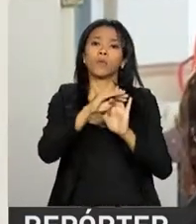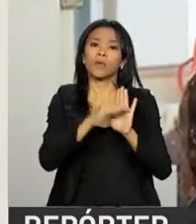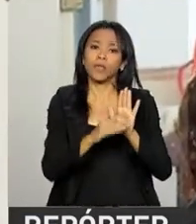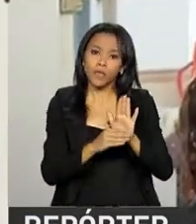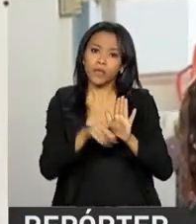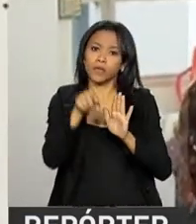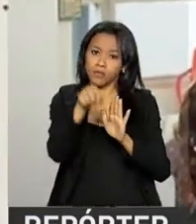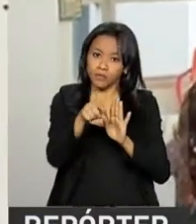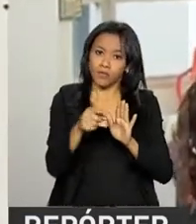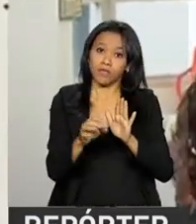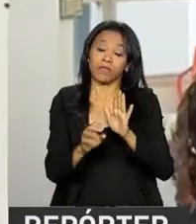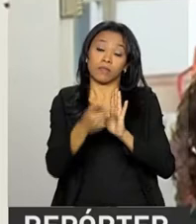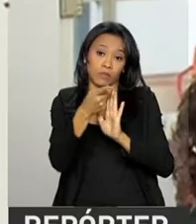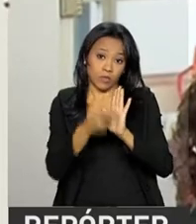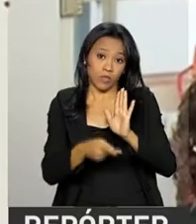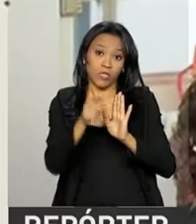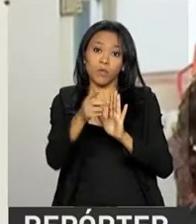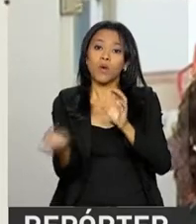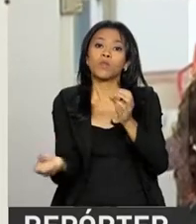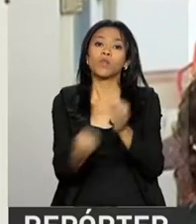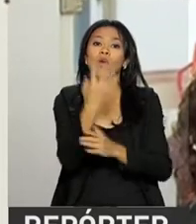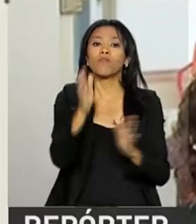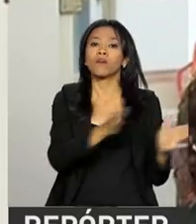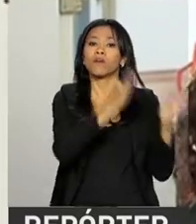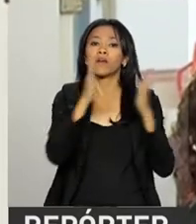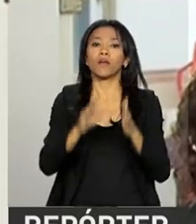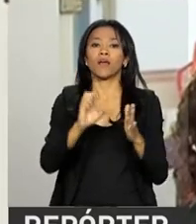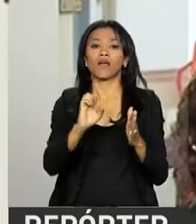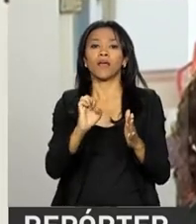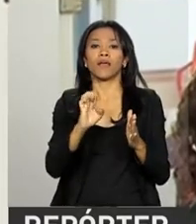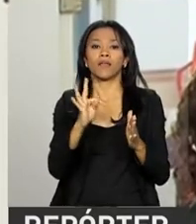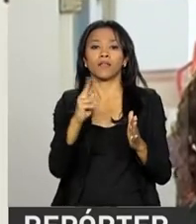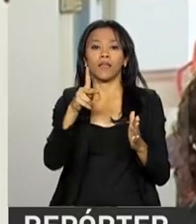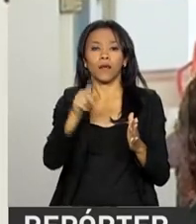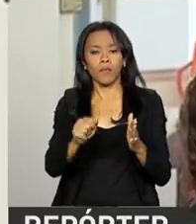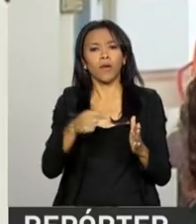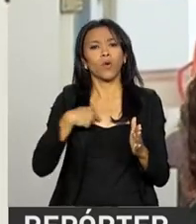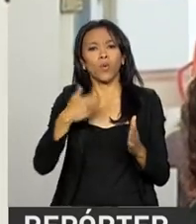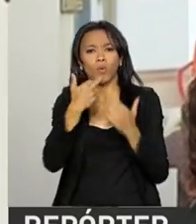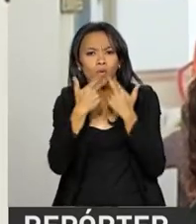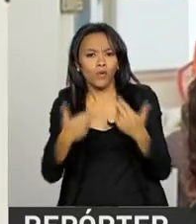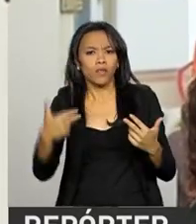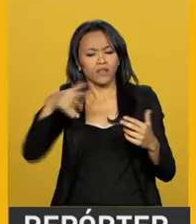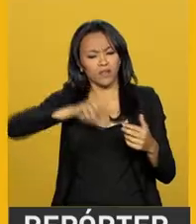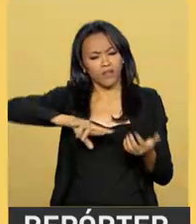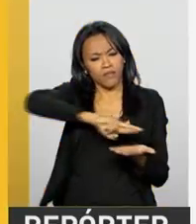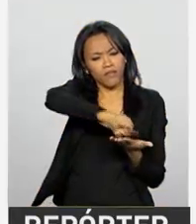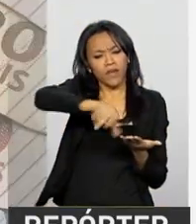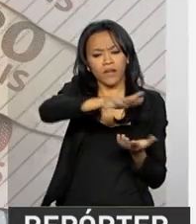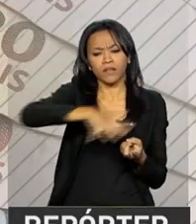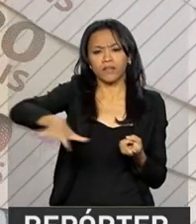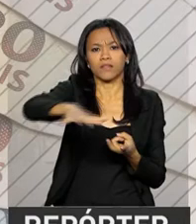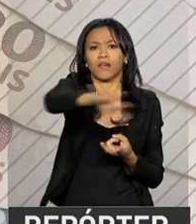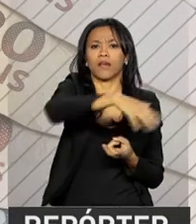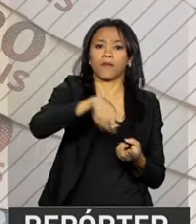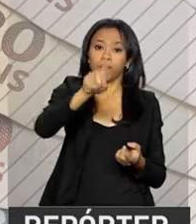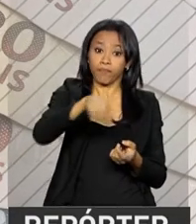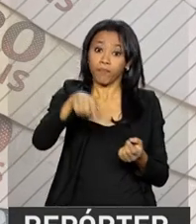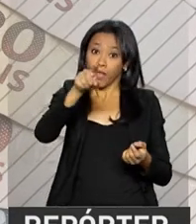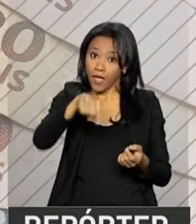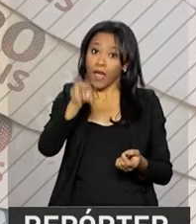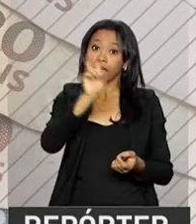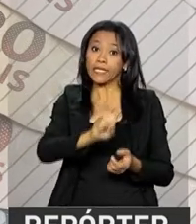brasil que lançou uma nova etapa para selecionar iniciativas inovadoras em várias áreas é a quinta turma do programa